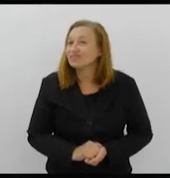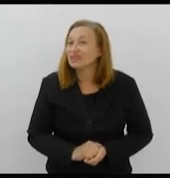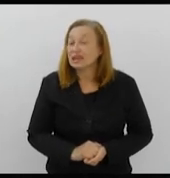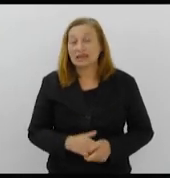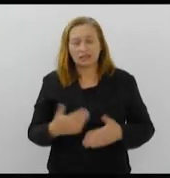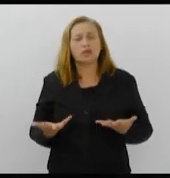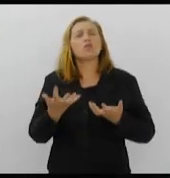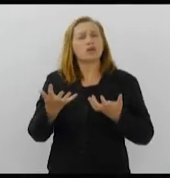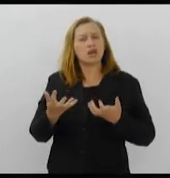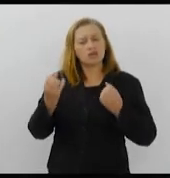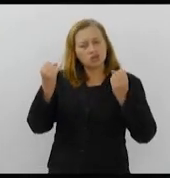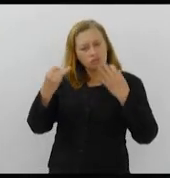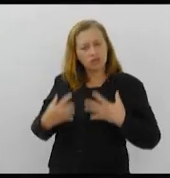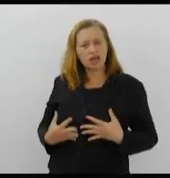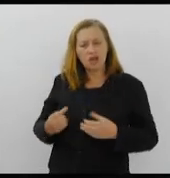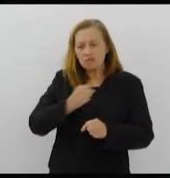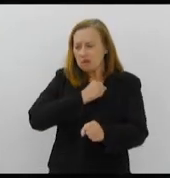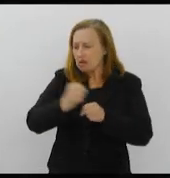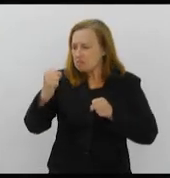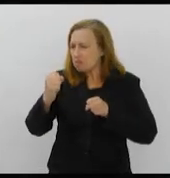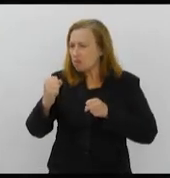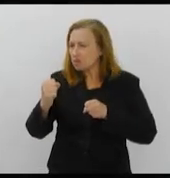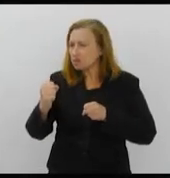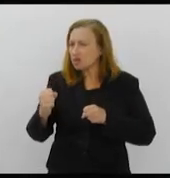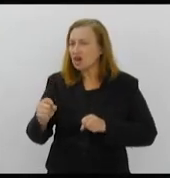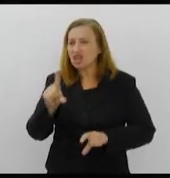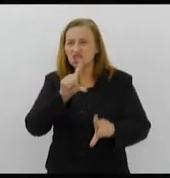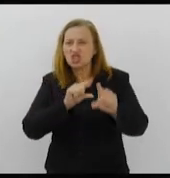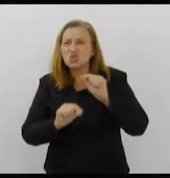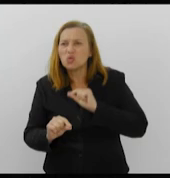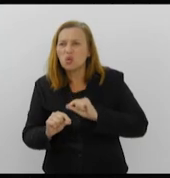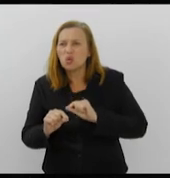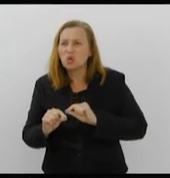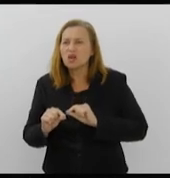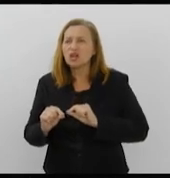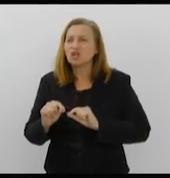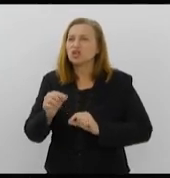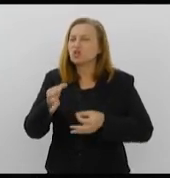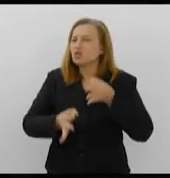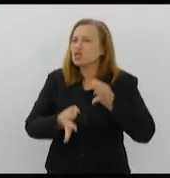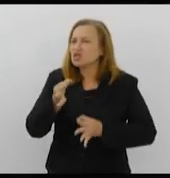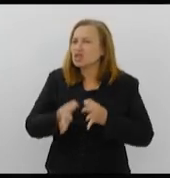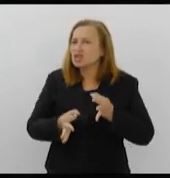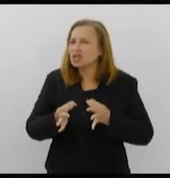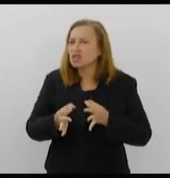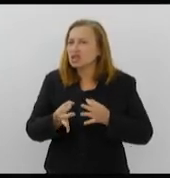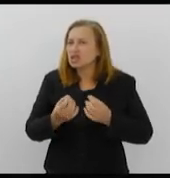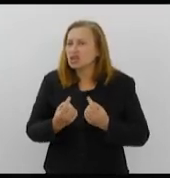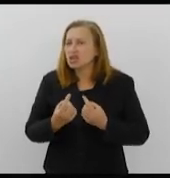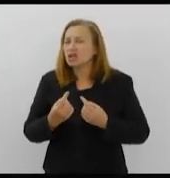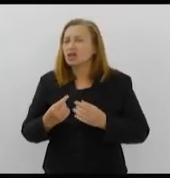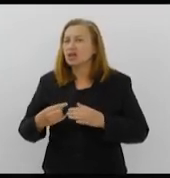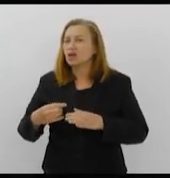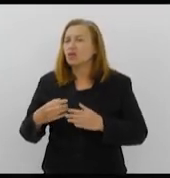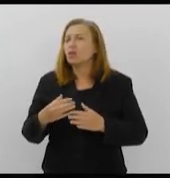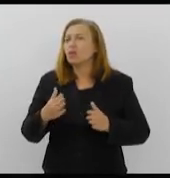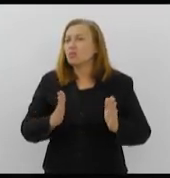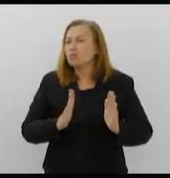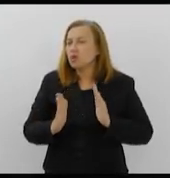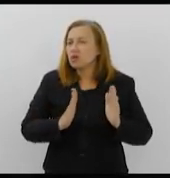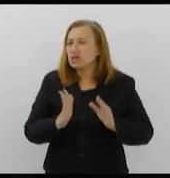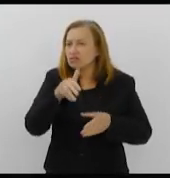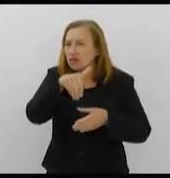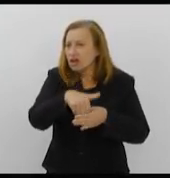Então, quero deixar aqui o meu repúdio a essa decisão que desrespeita o processo eleitoral.